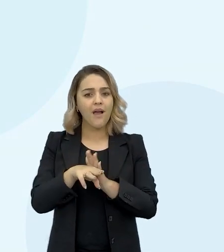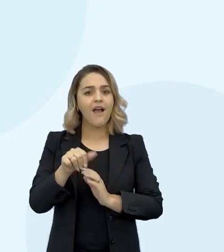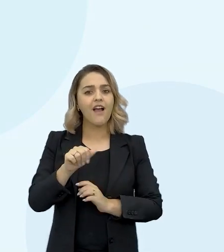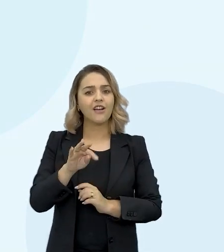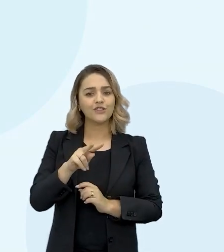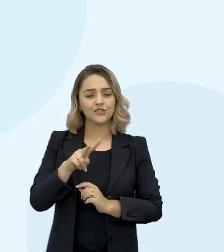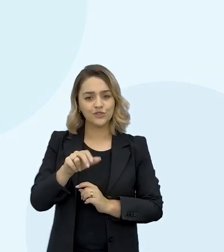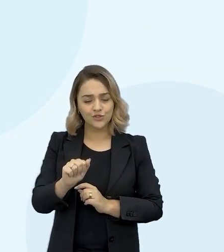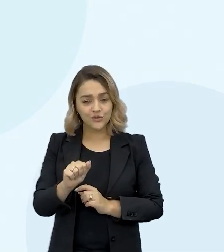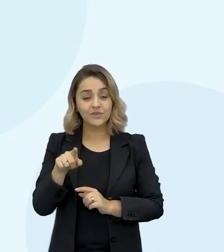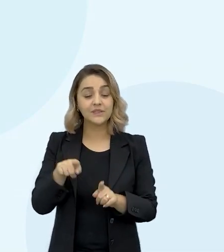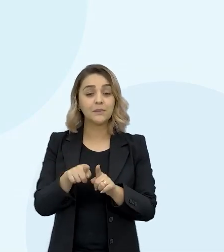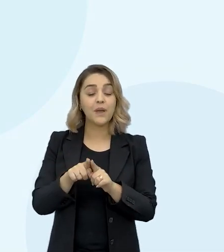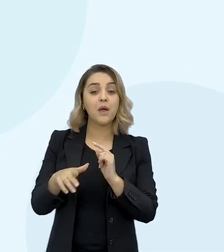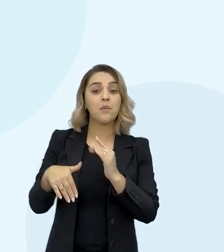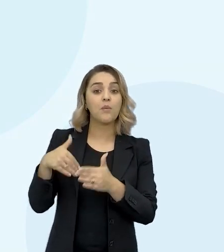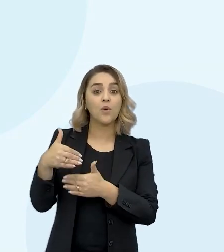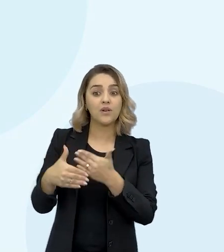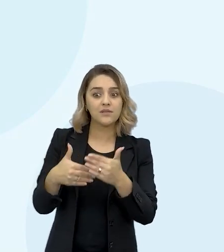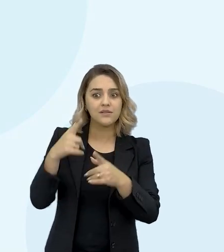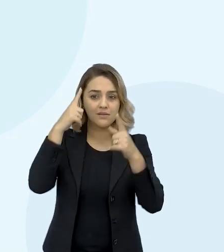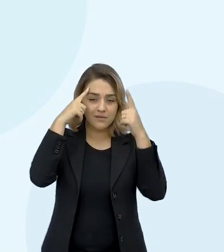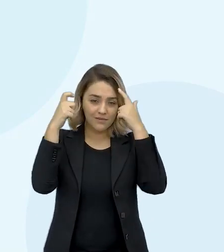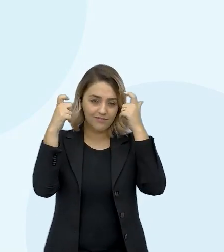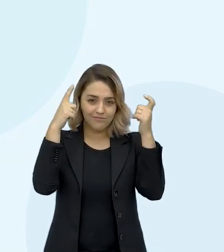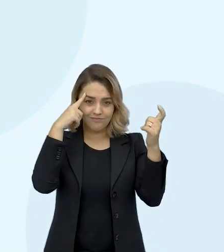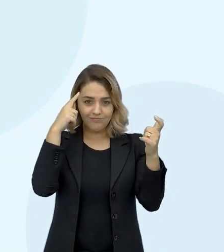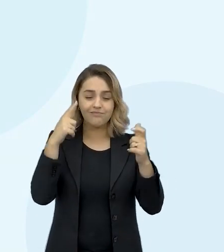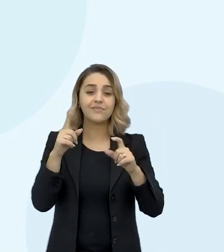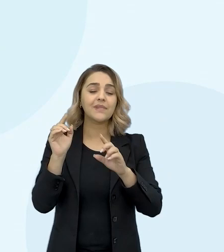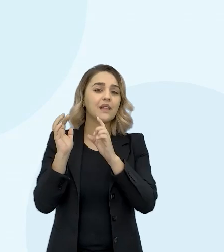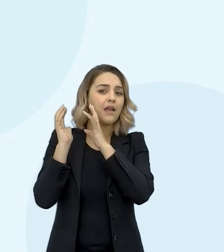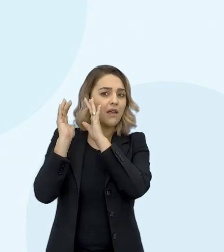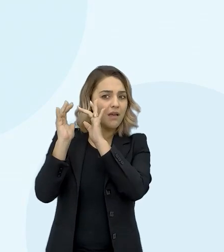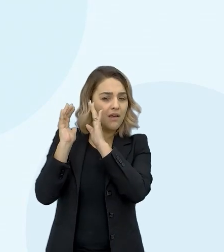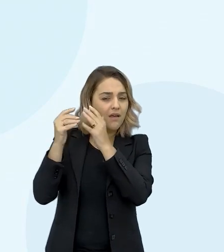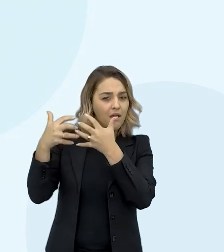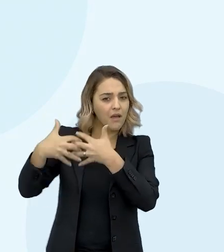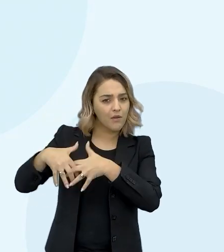ativas. E o processo de criação, a reflexão